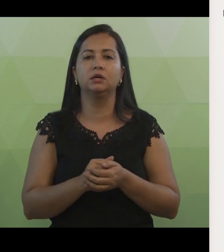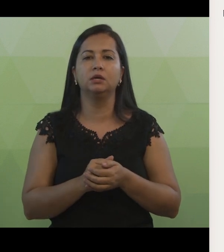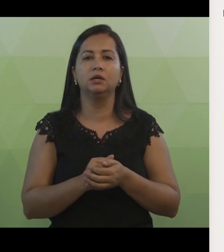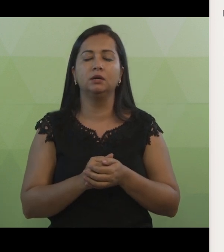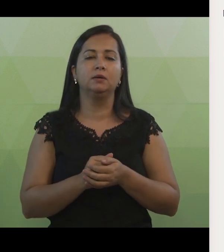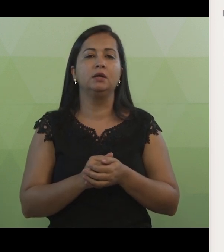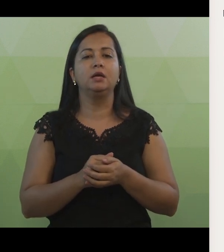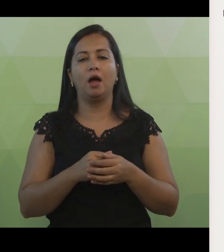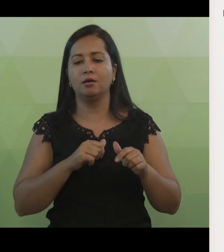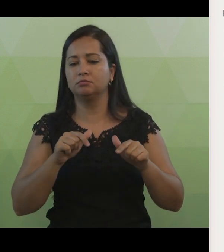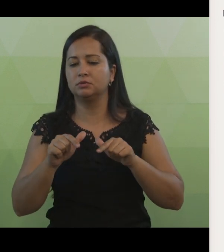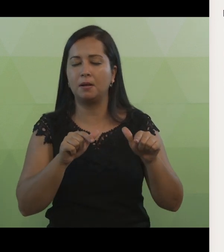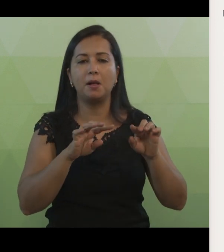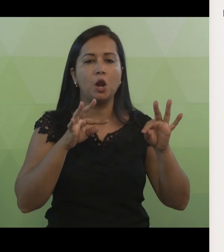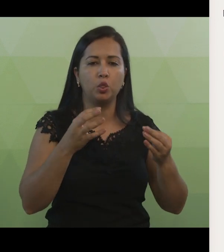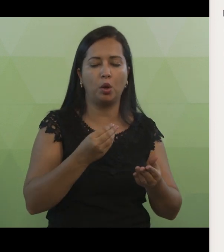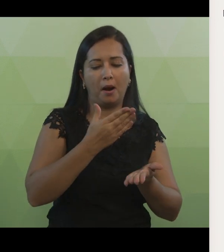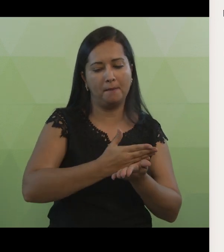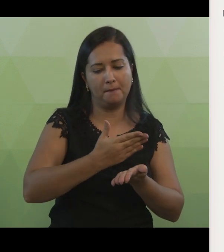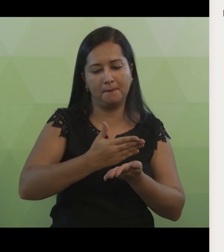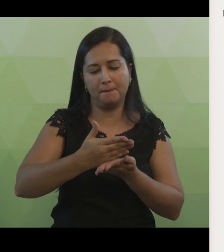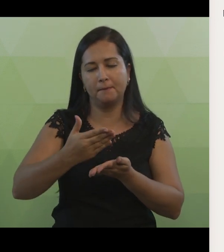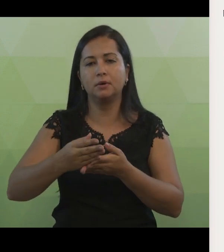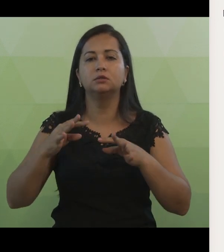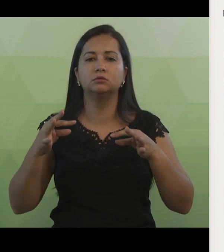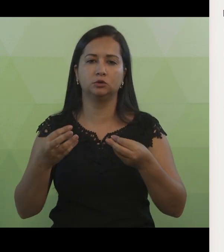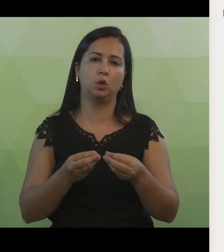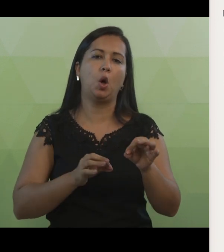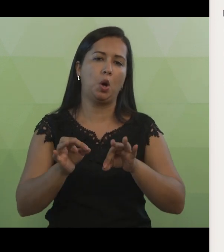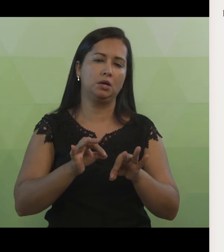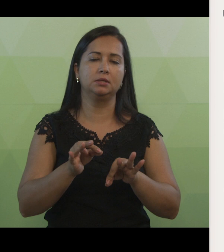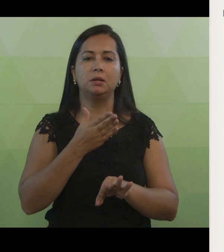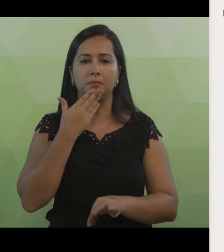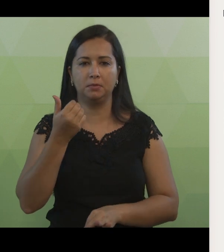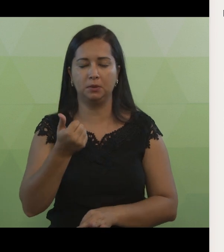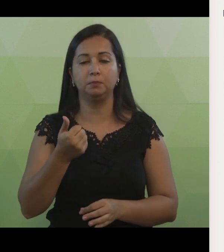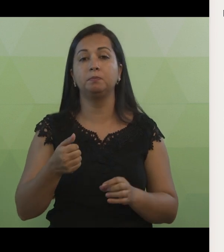bem planejadas e executadas. Um relatório com as